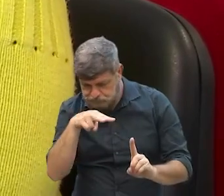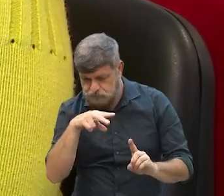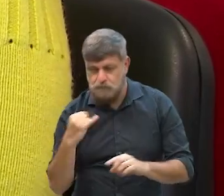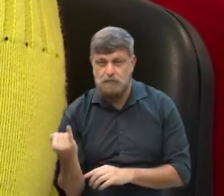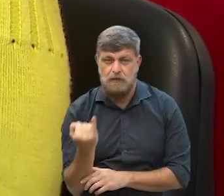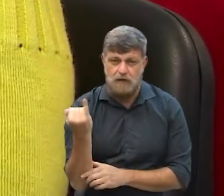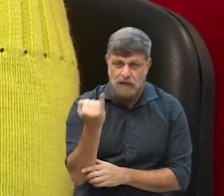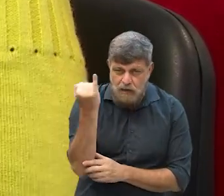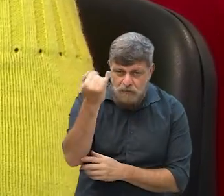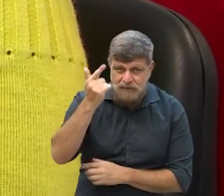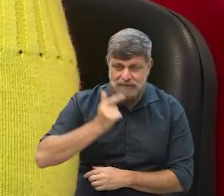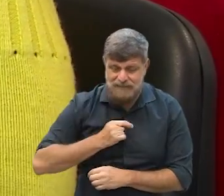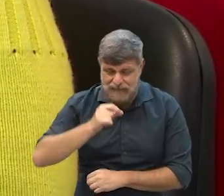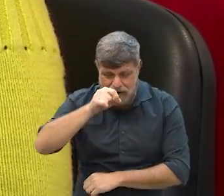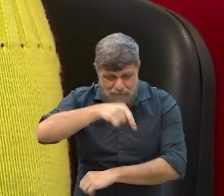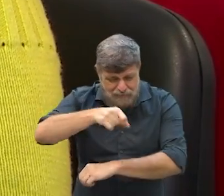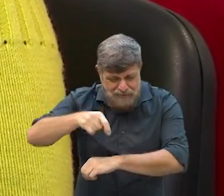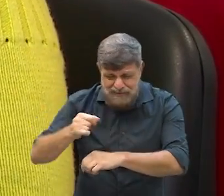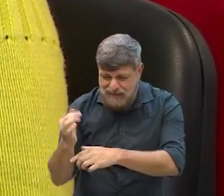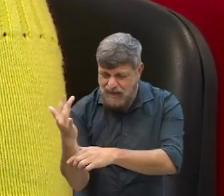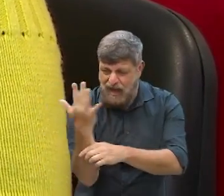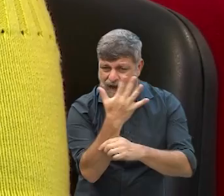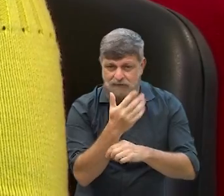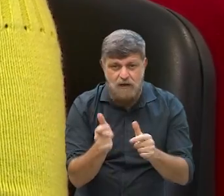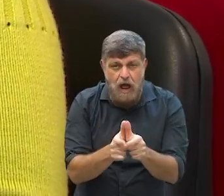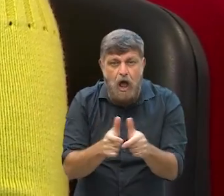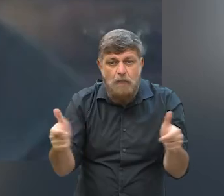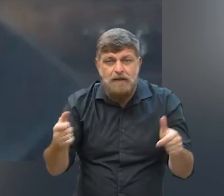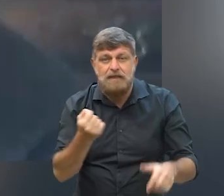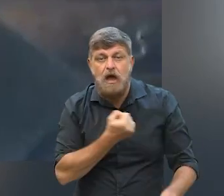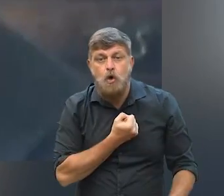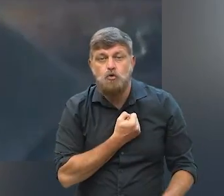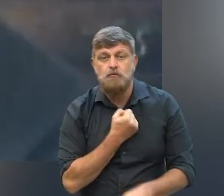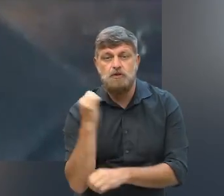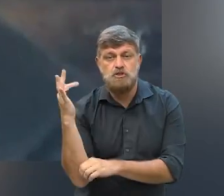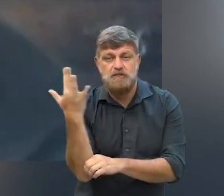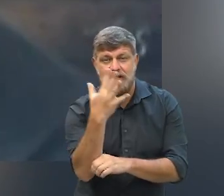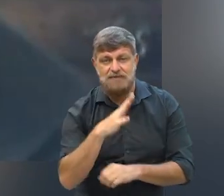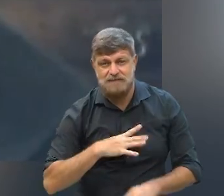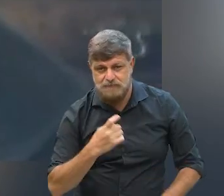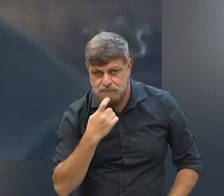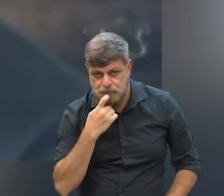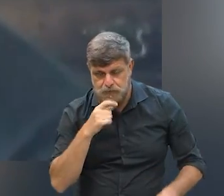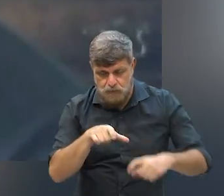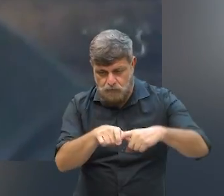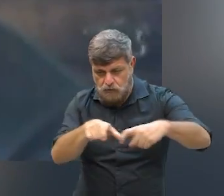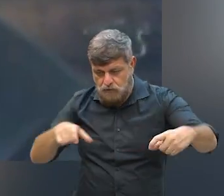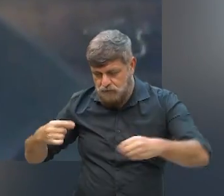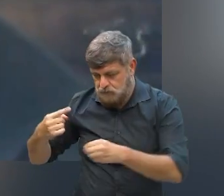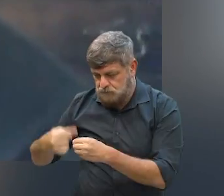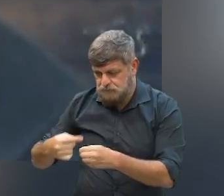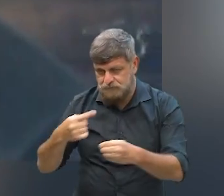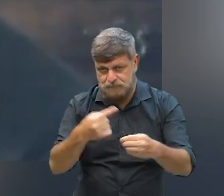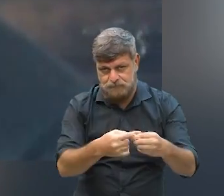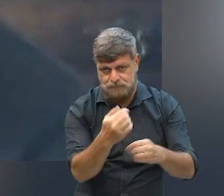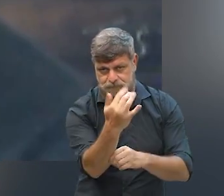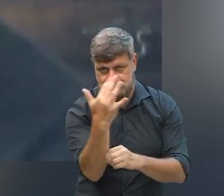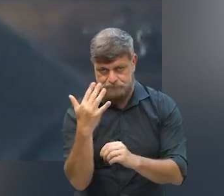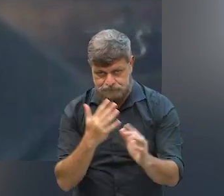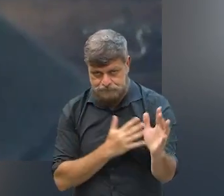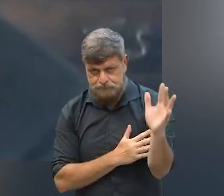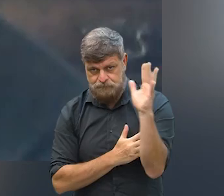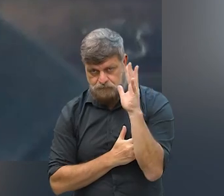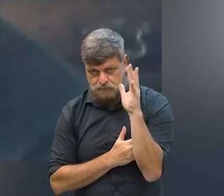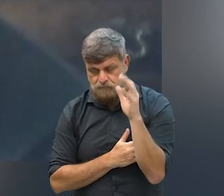importante termos mais árvores na cidade. Você falou muito bem, a questão dos corredores ecológicos é